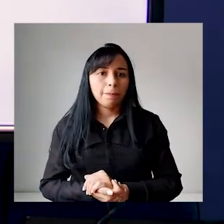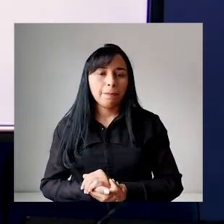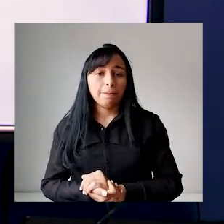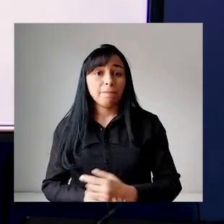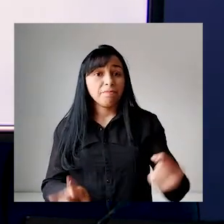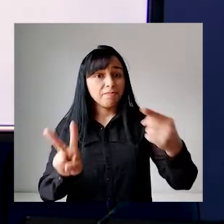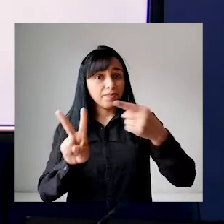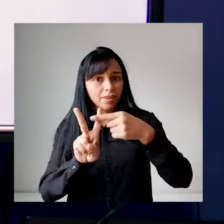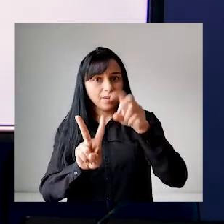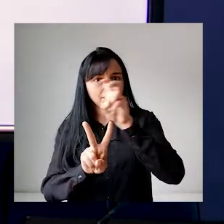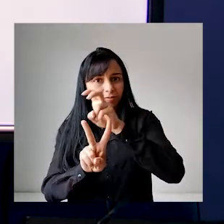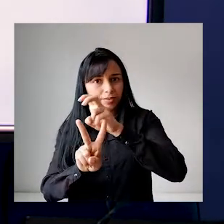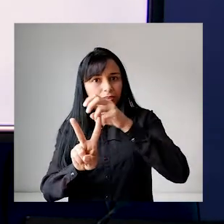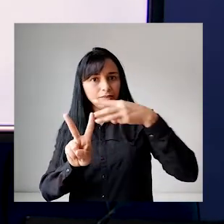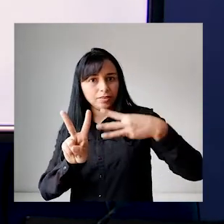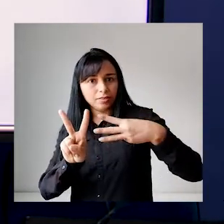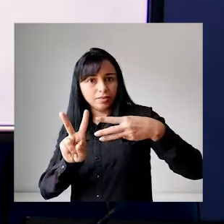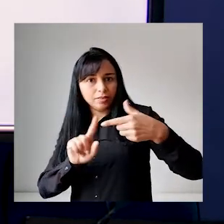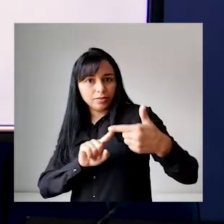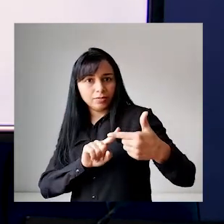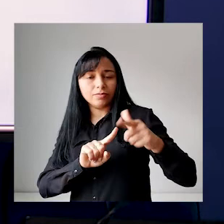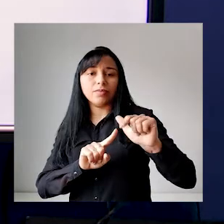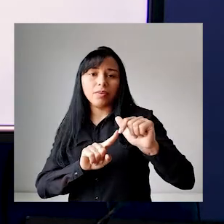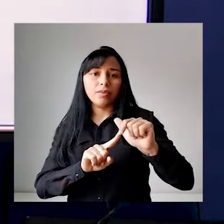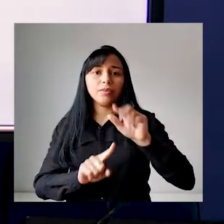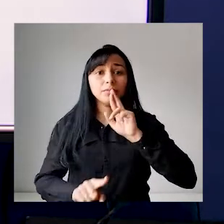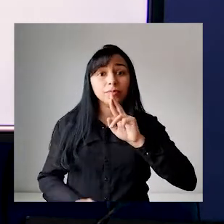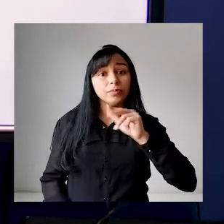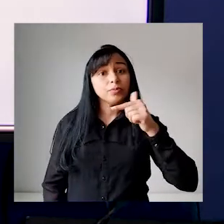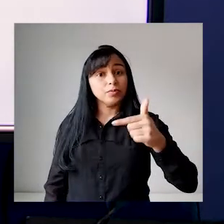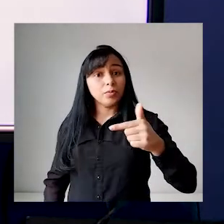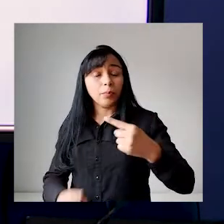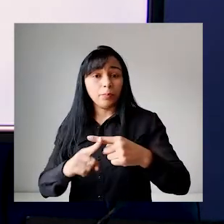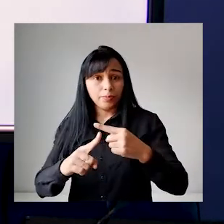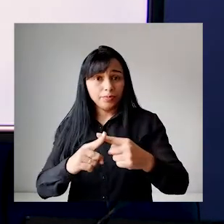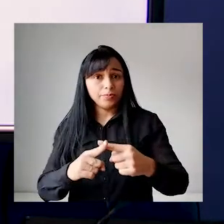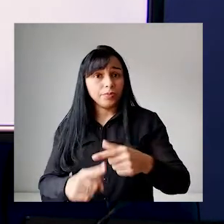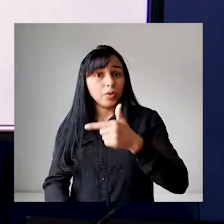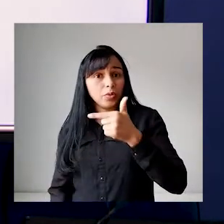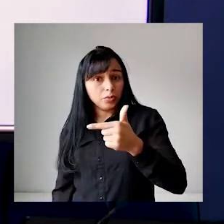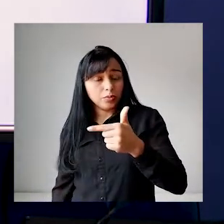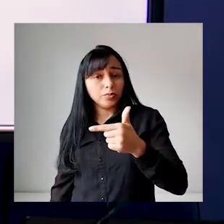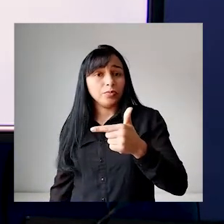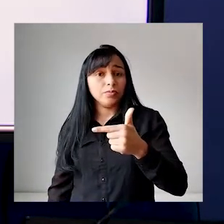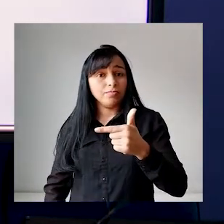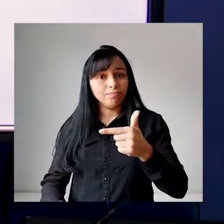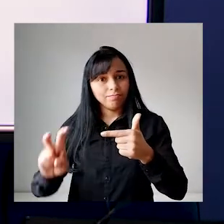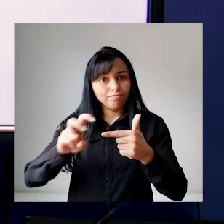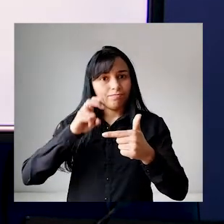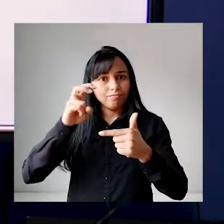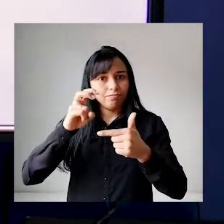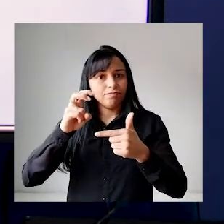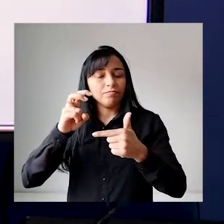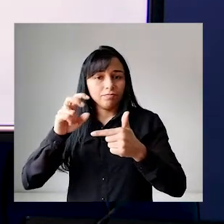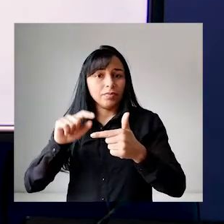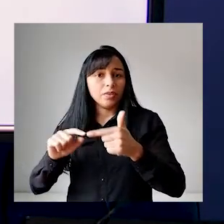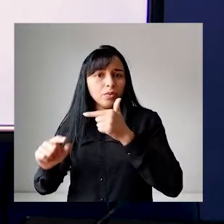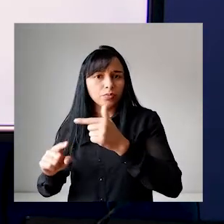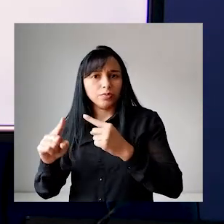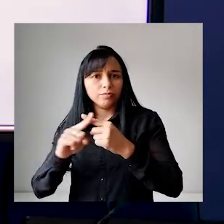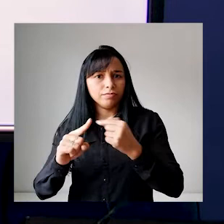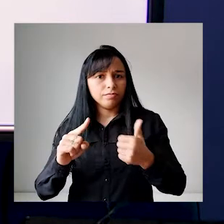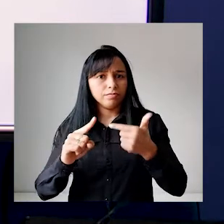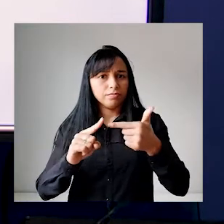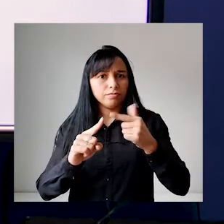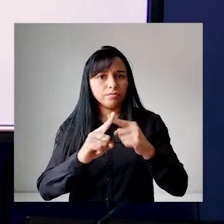Raiz quinta de 32 é igual a 2. Por quê? 2 vezes 2 vezes 2 vezes 2. 2 vezes